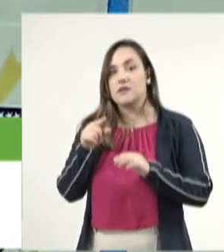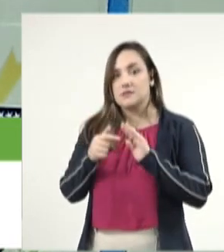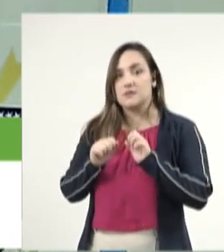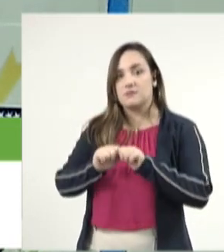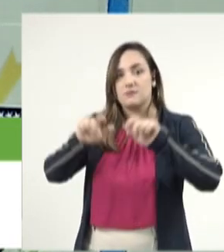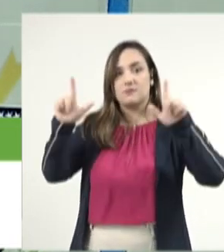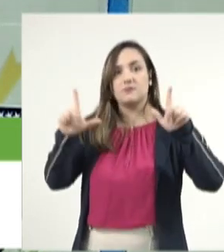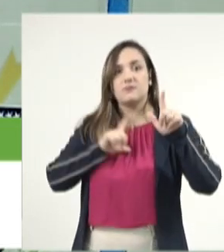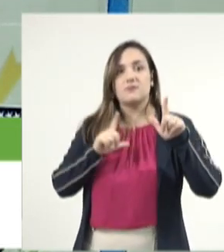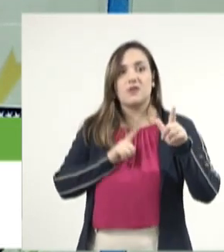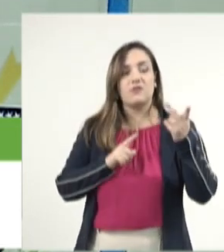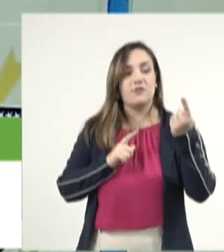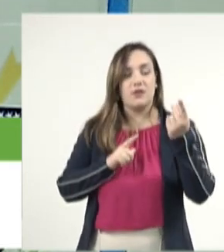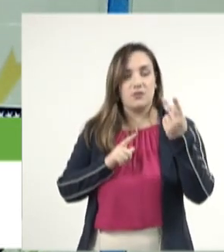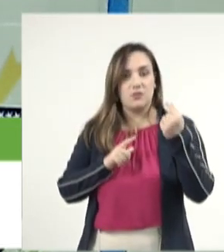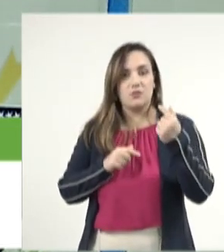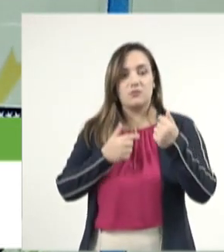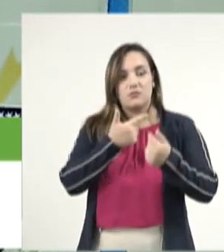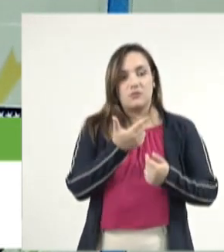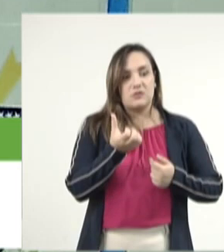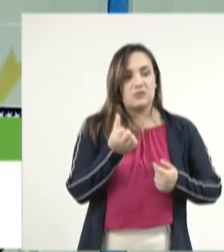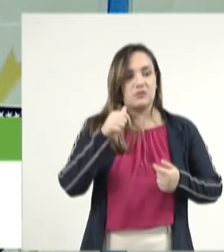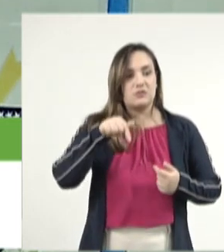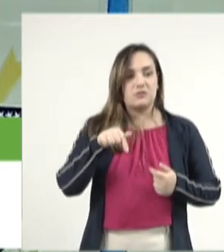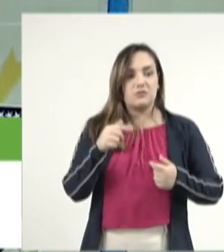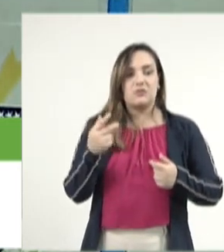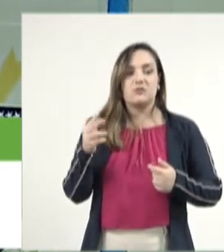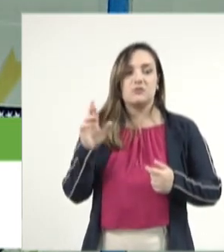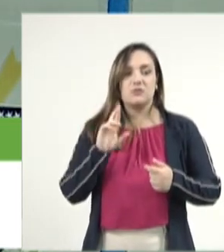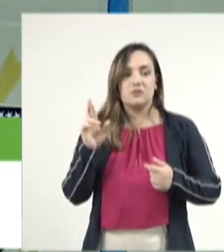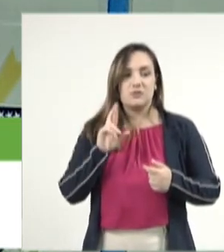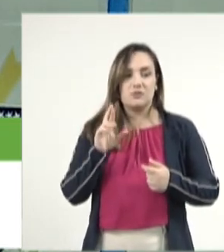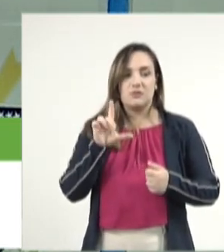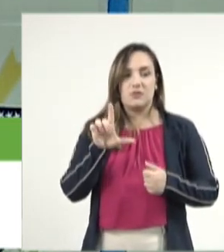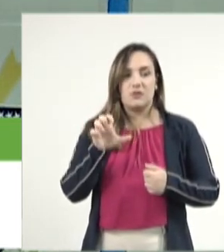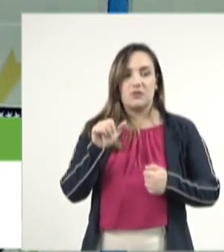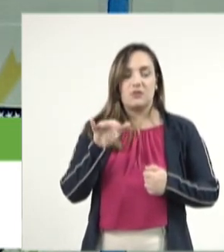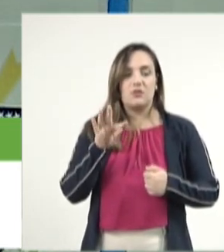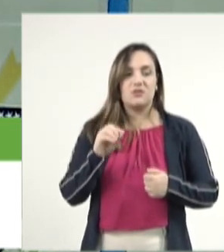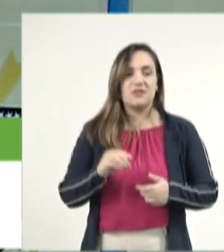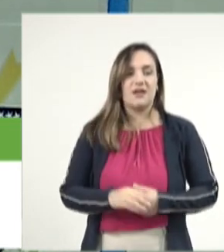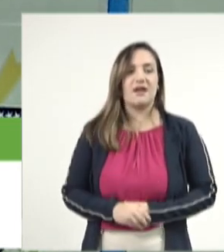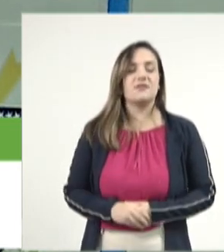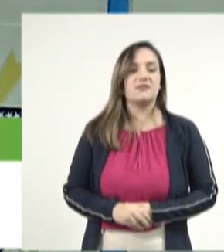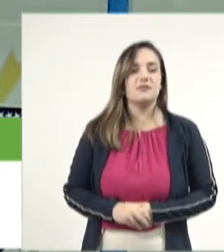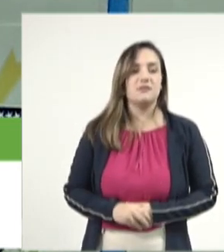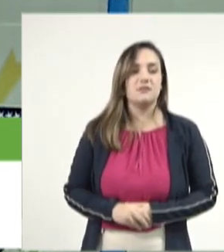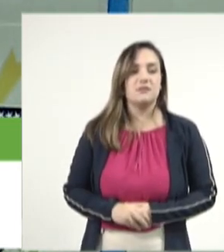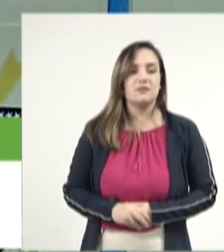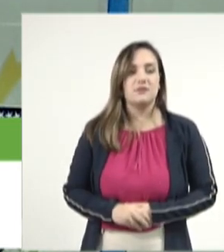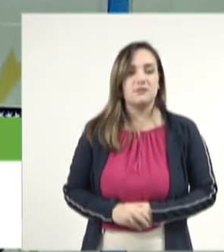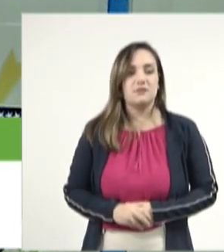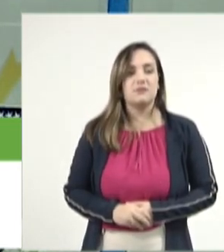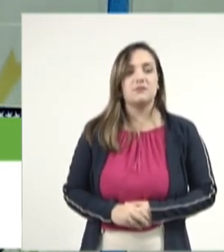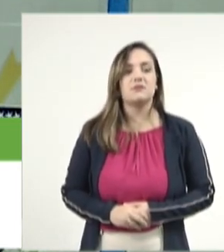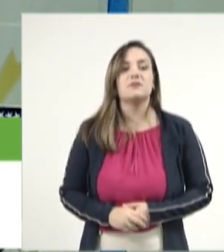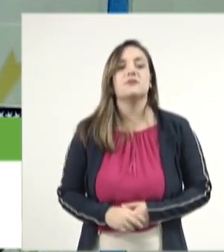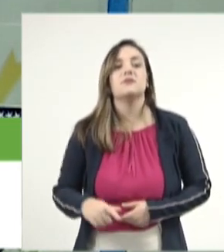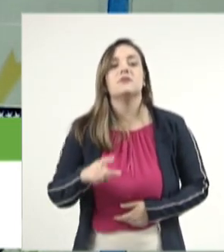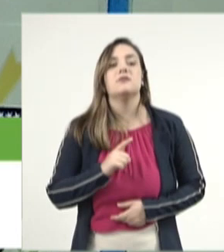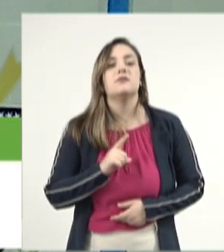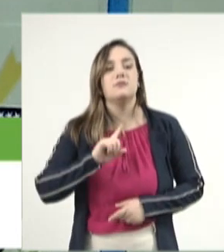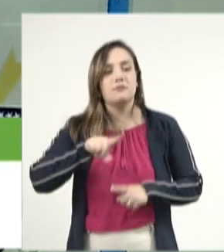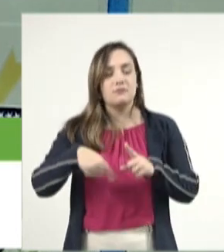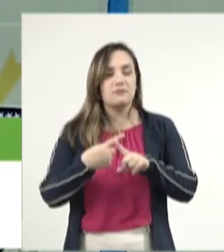tem o valor da passagem, R$ 267, uma passagem leito, e com uma taxa de serviço, para